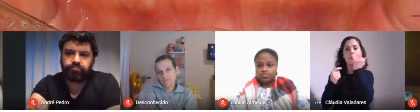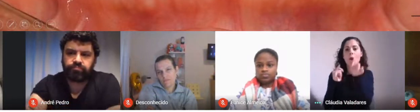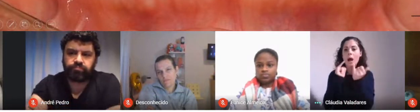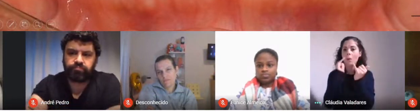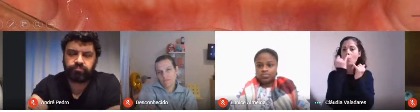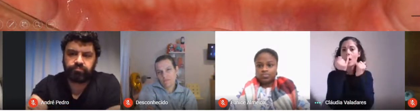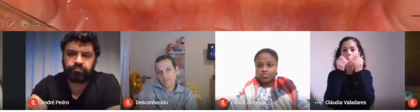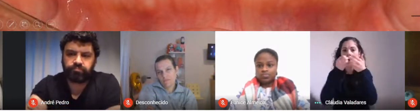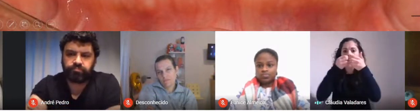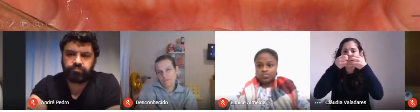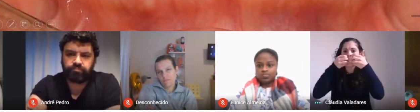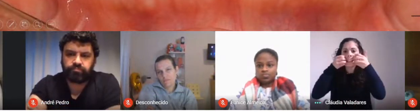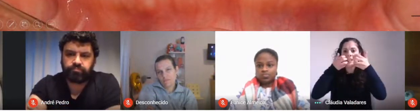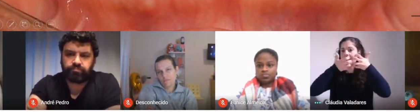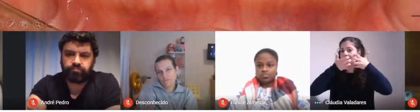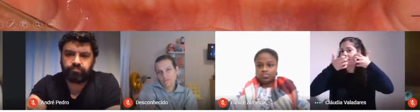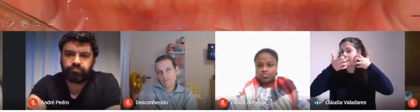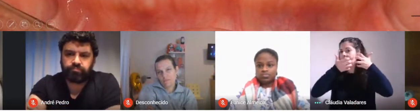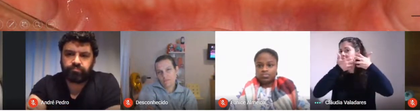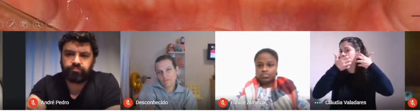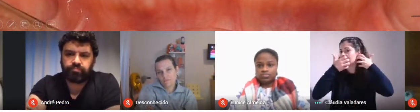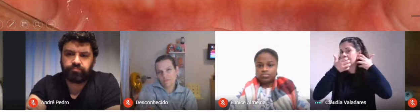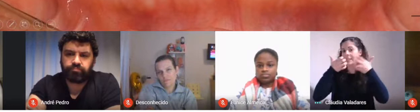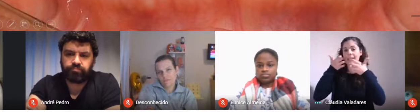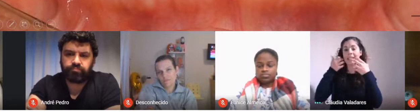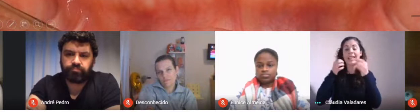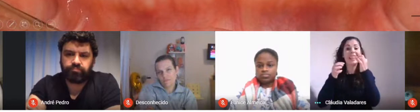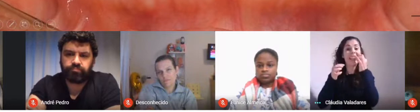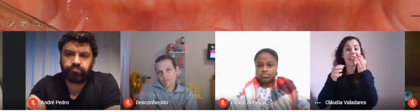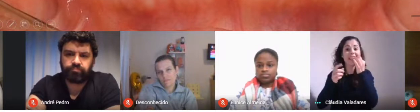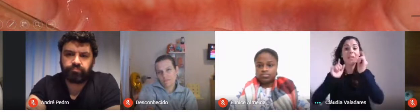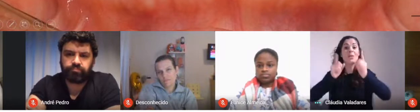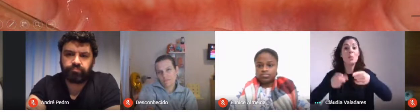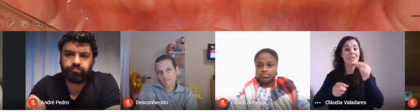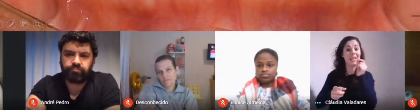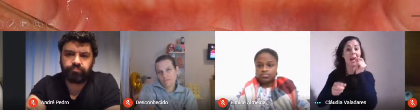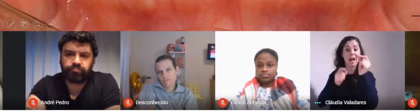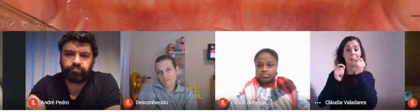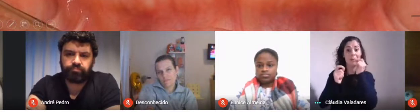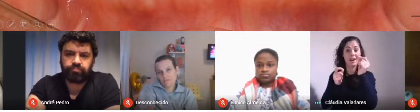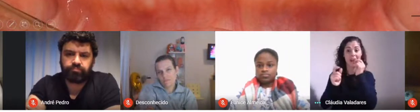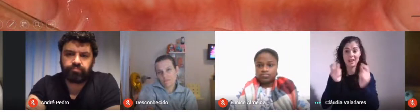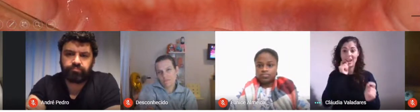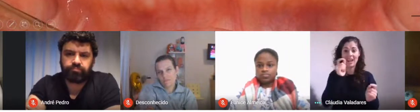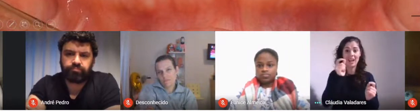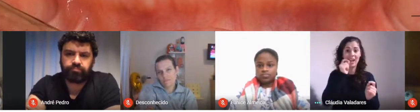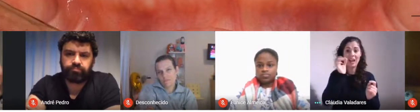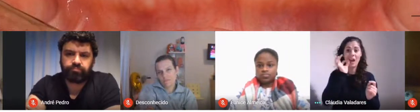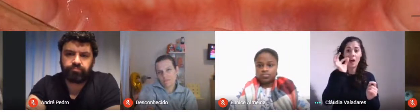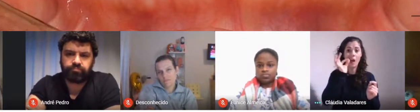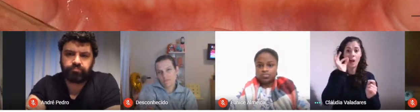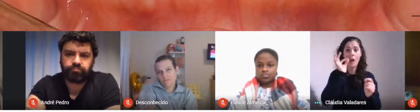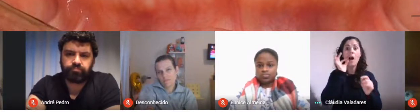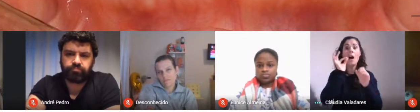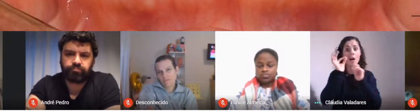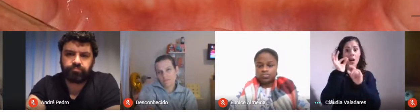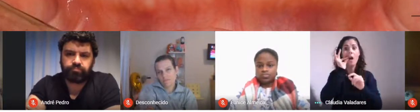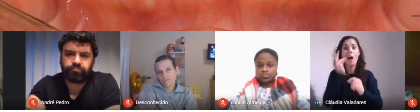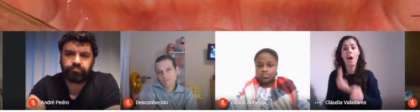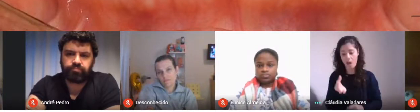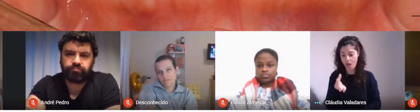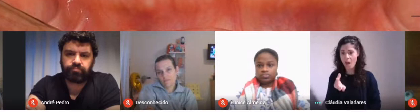dentes. E os dentes ganham mobilidade, ou seja, começam a abanar e podem mesmo